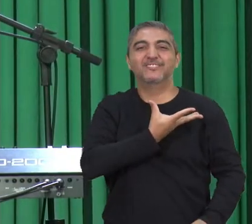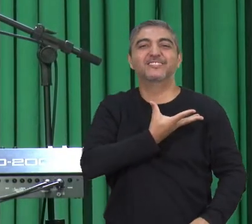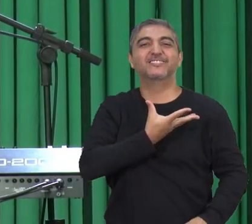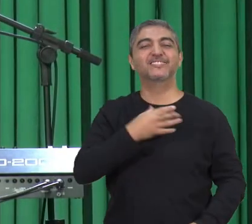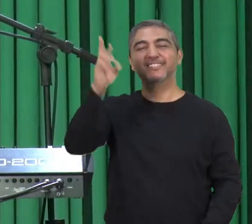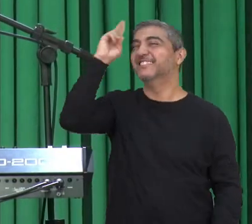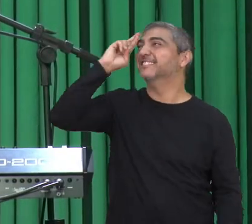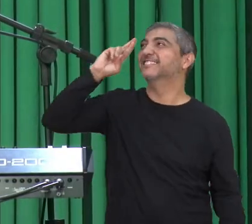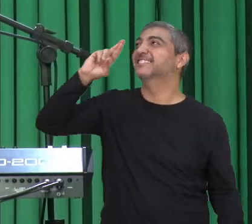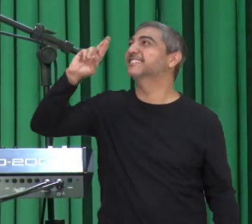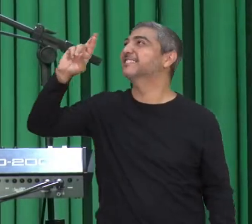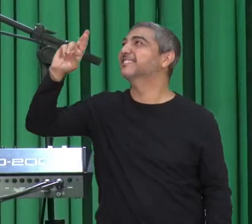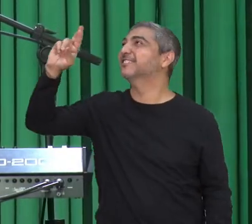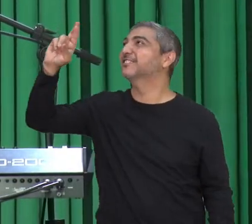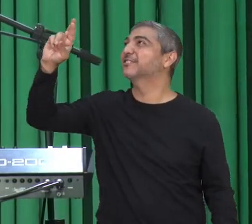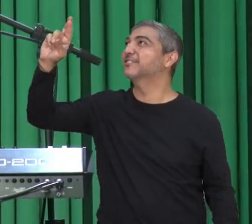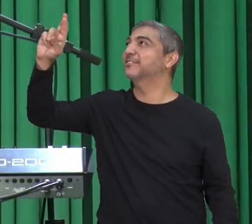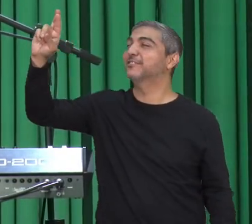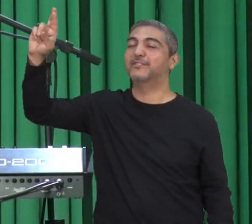Senhor,